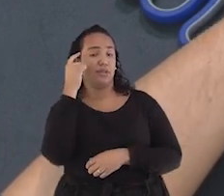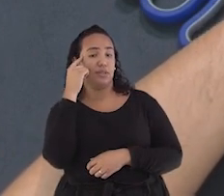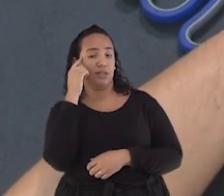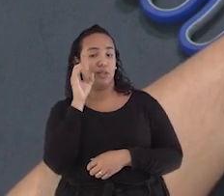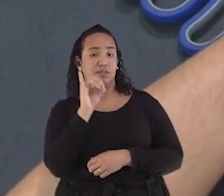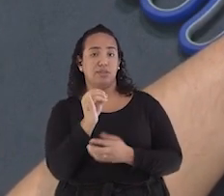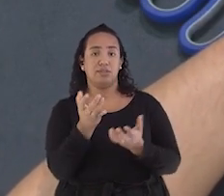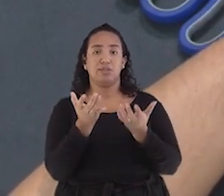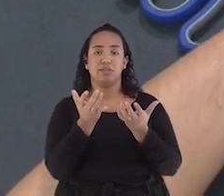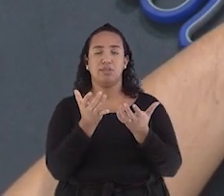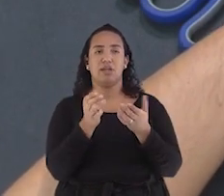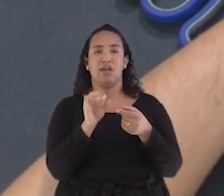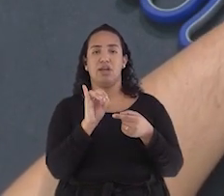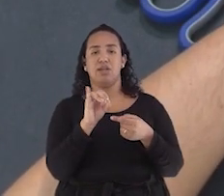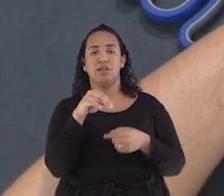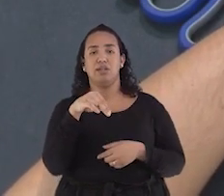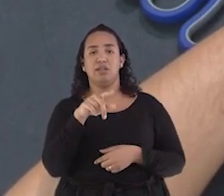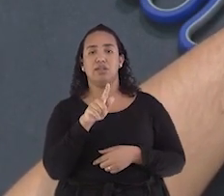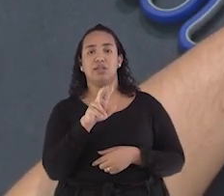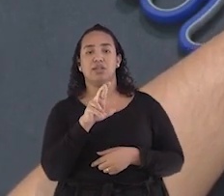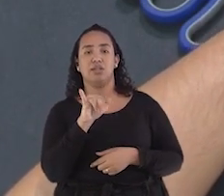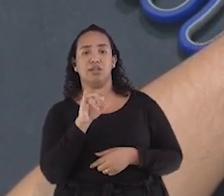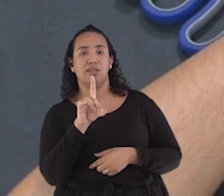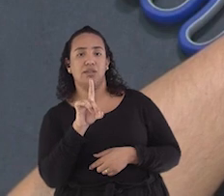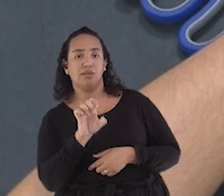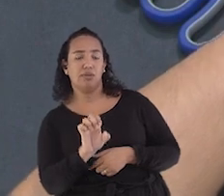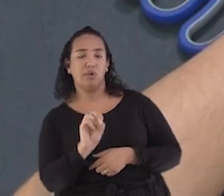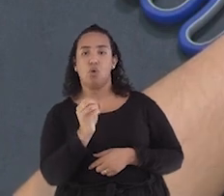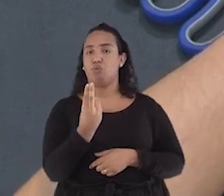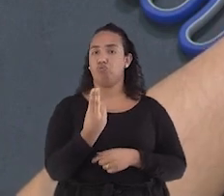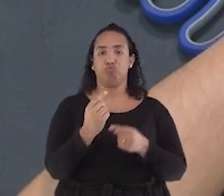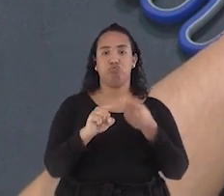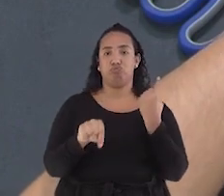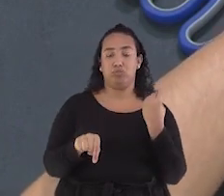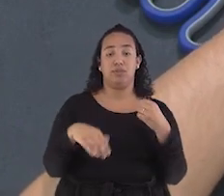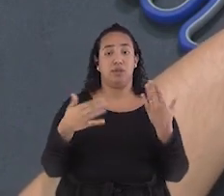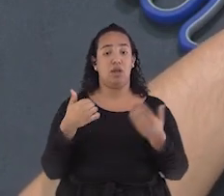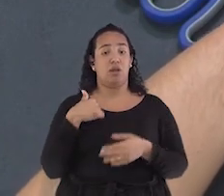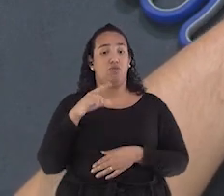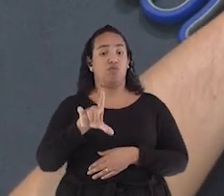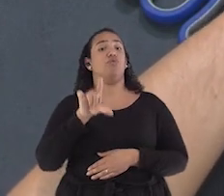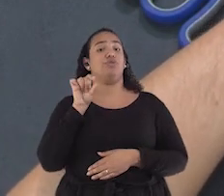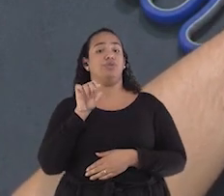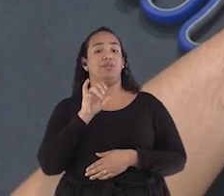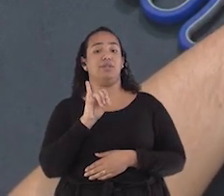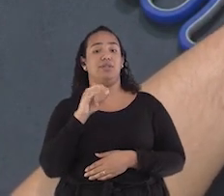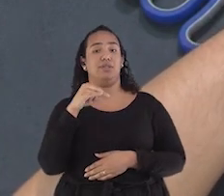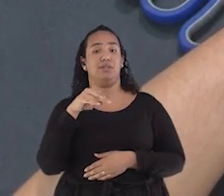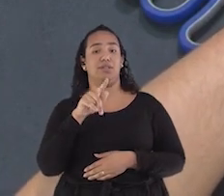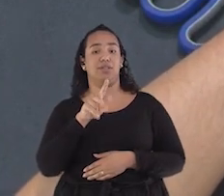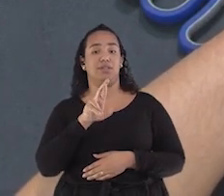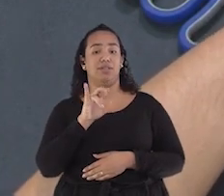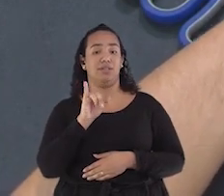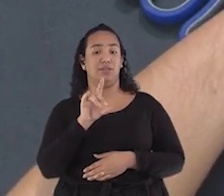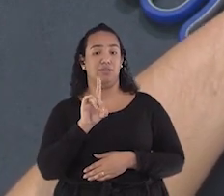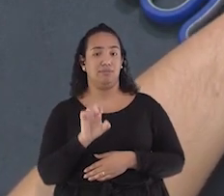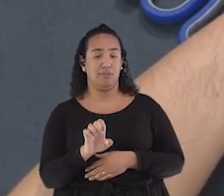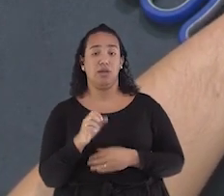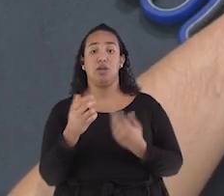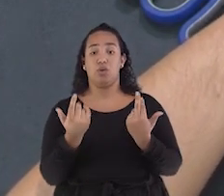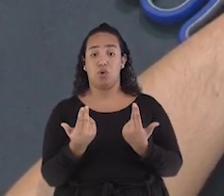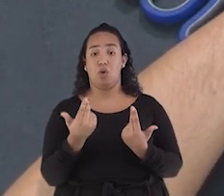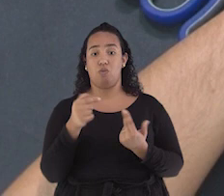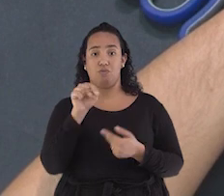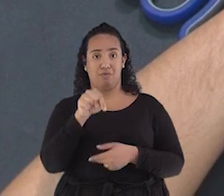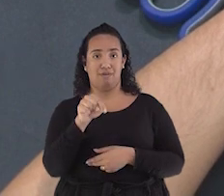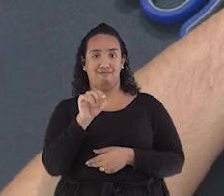quer um relevo mais íngreme ou menos íngreme. Eu vou fazer um relevo mais íngreme, como esse aqui que inclusive eu já fiz na